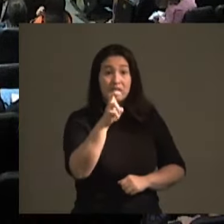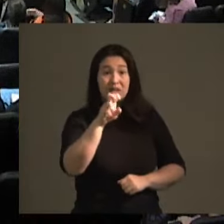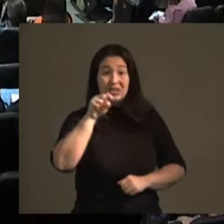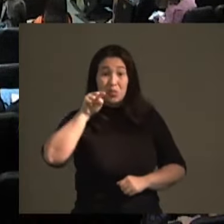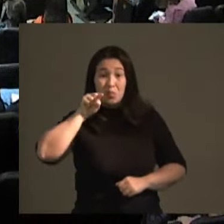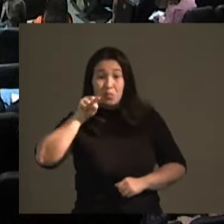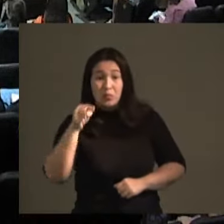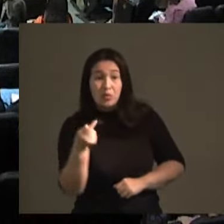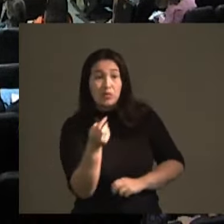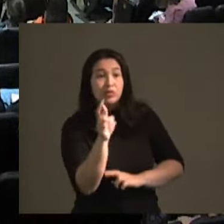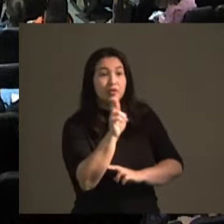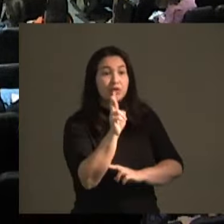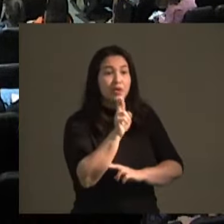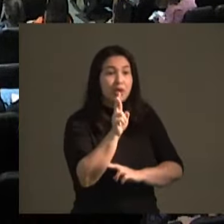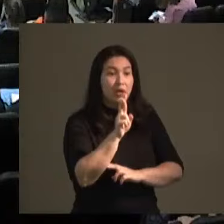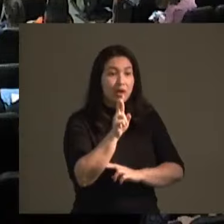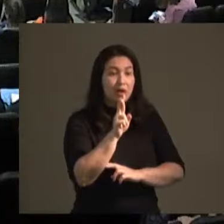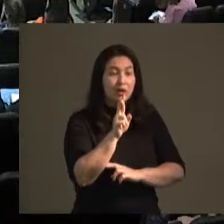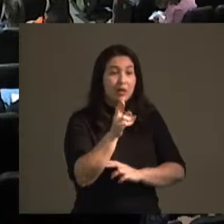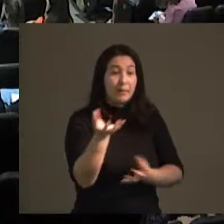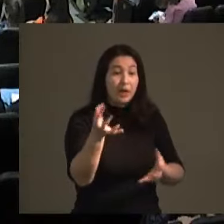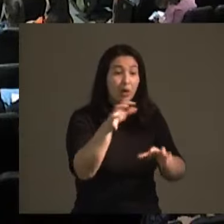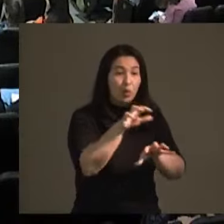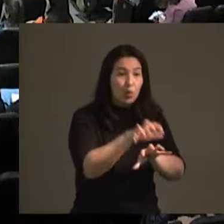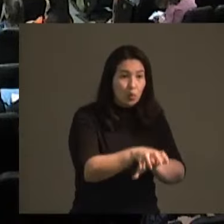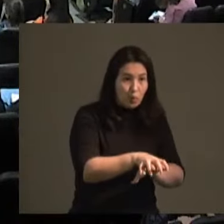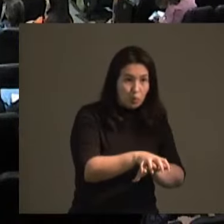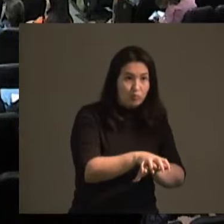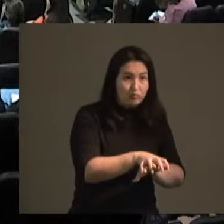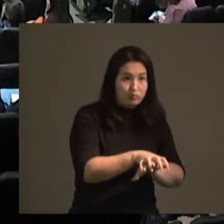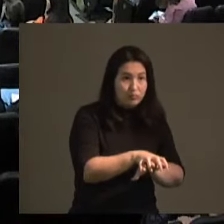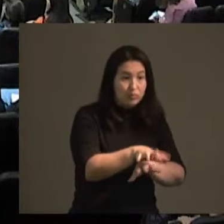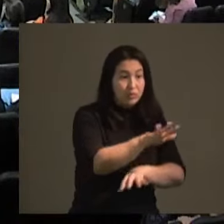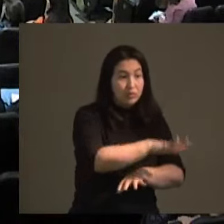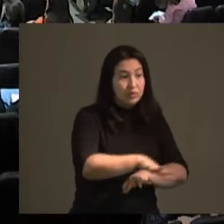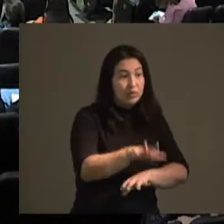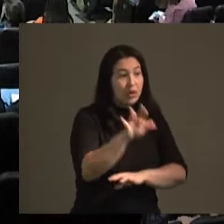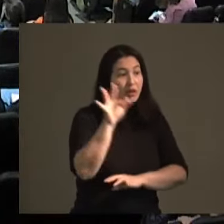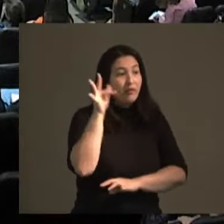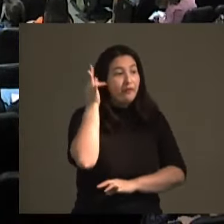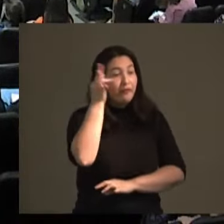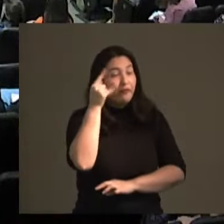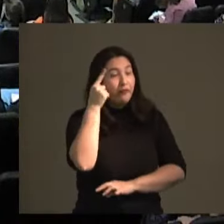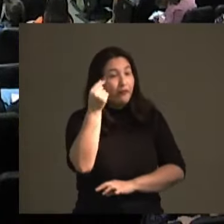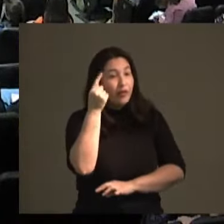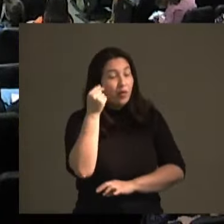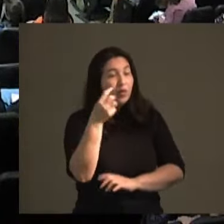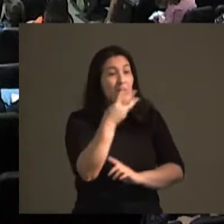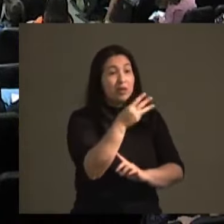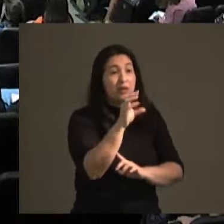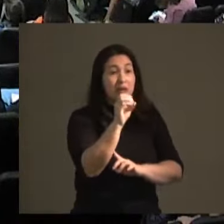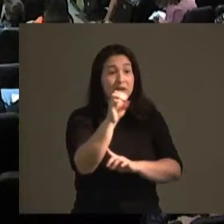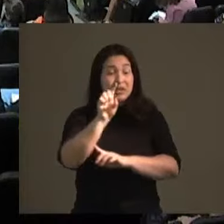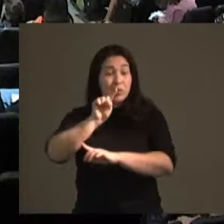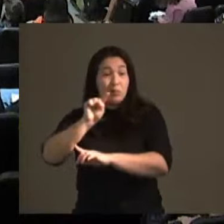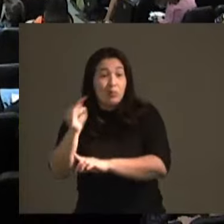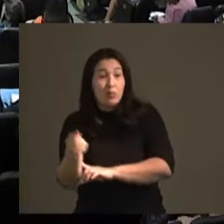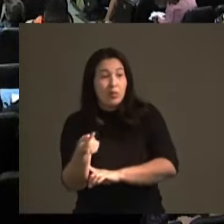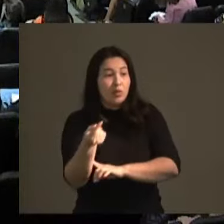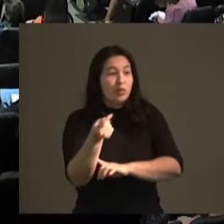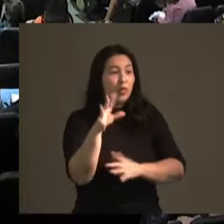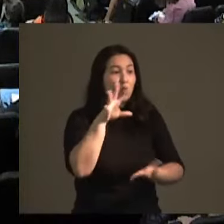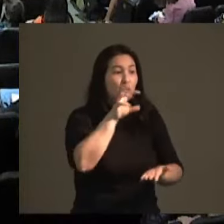milhões de reais para o programa Incluir das universidades, 300 milhões para